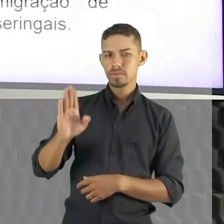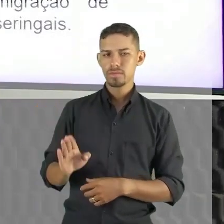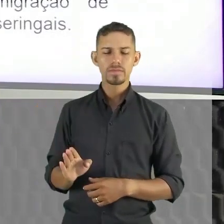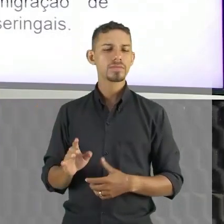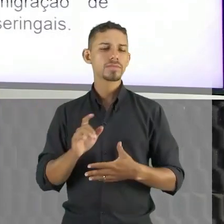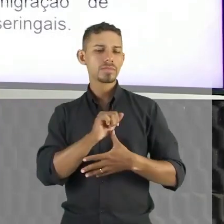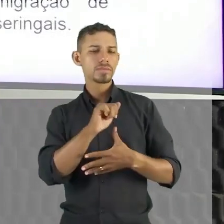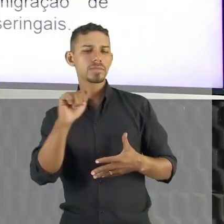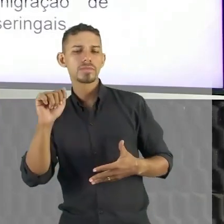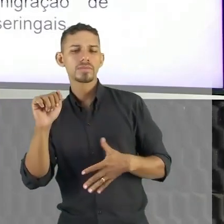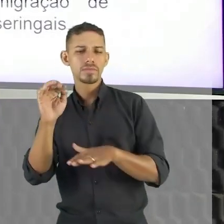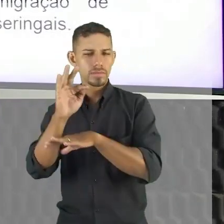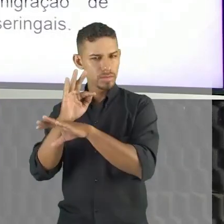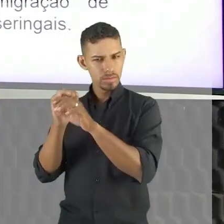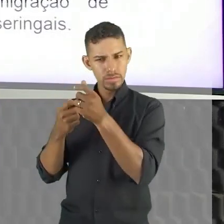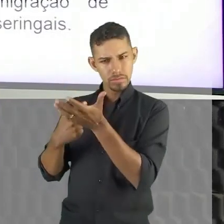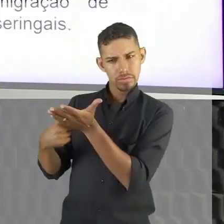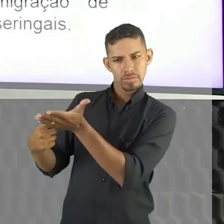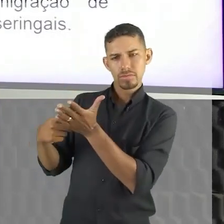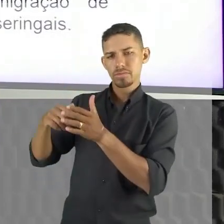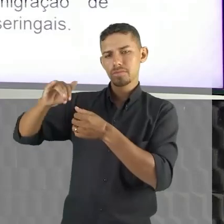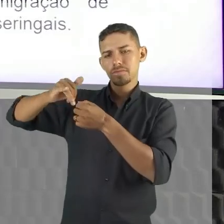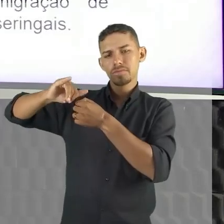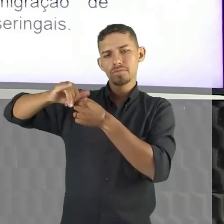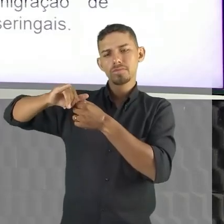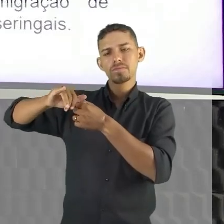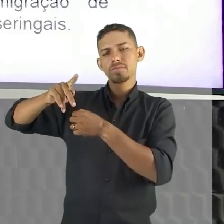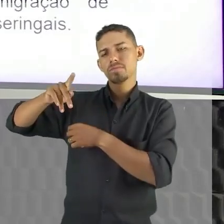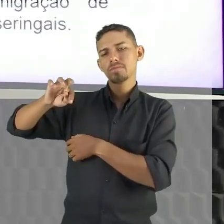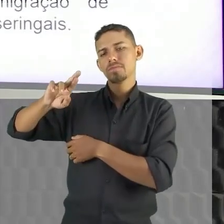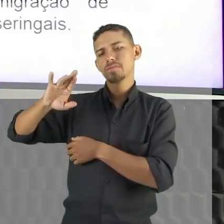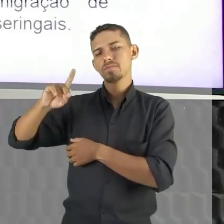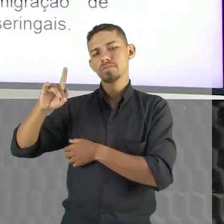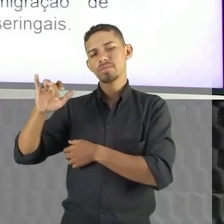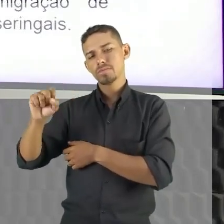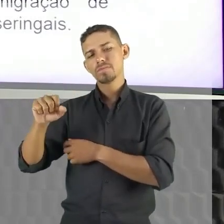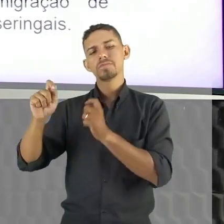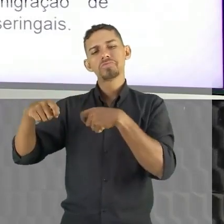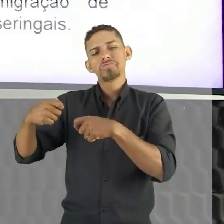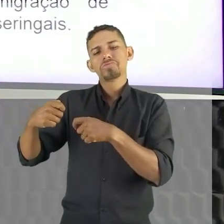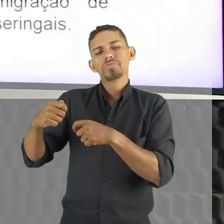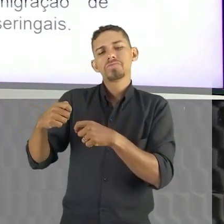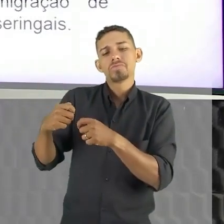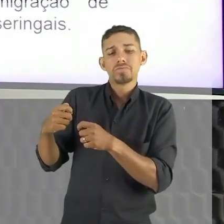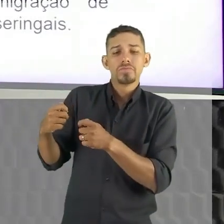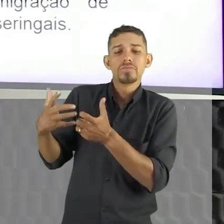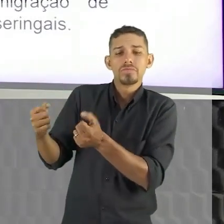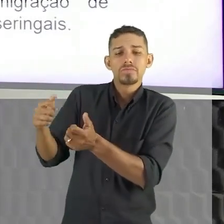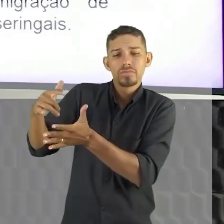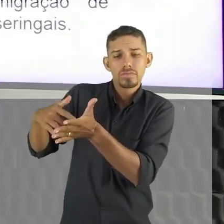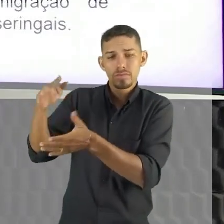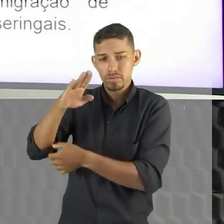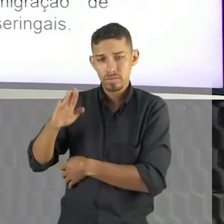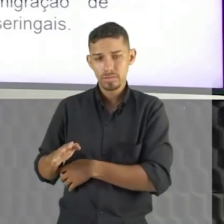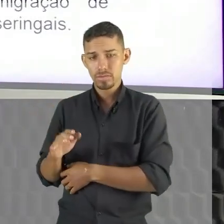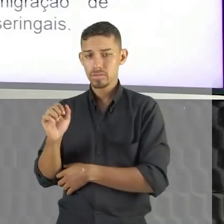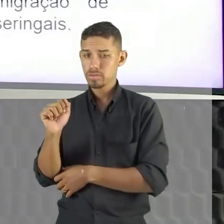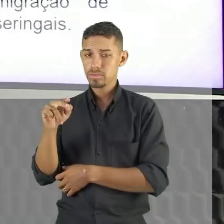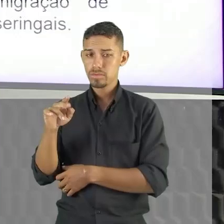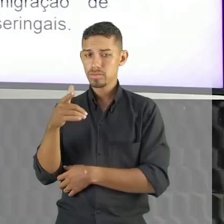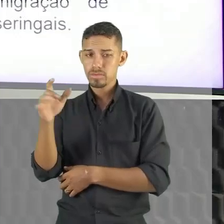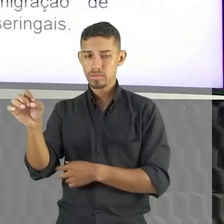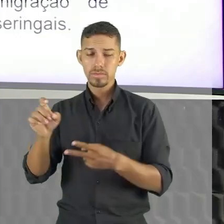pela formalização do Tratado de Petrópolis, que indenizava o Brasil pela sua anexação. Letra B, por meio do auxílio,